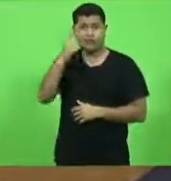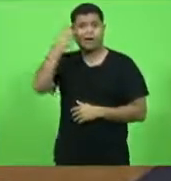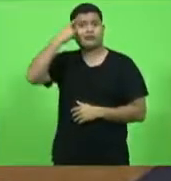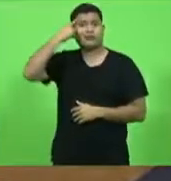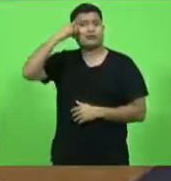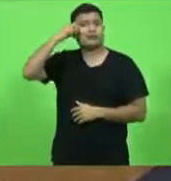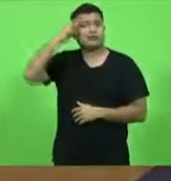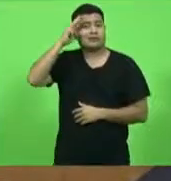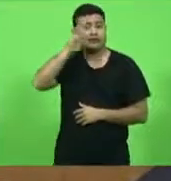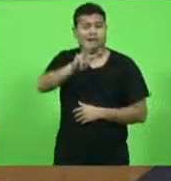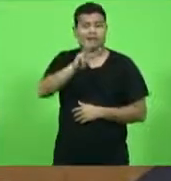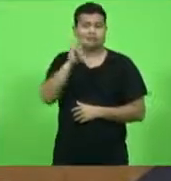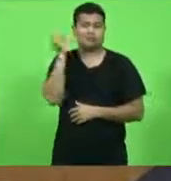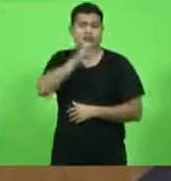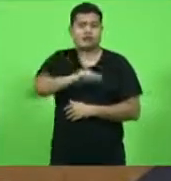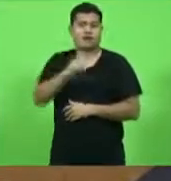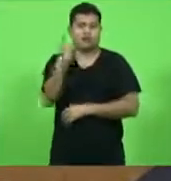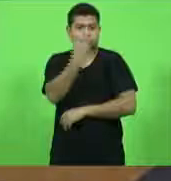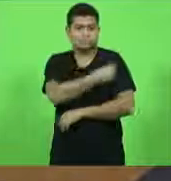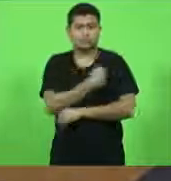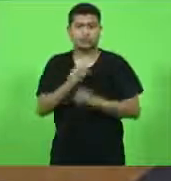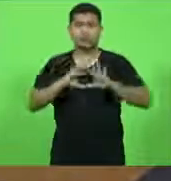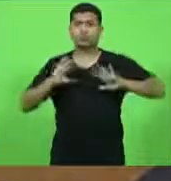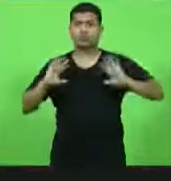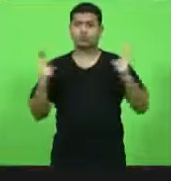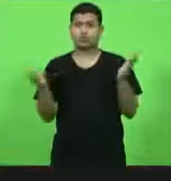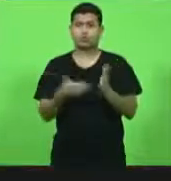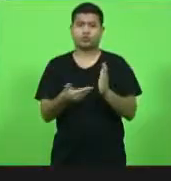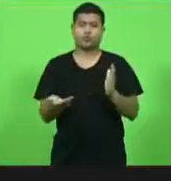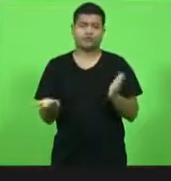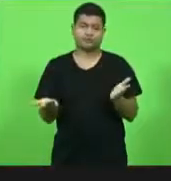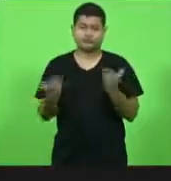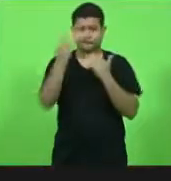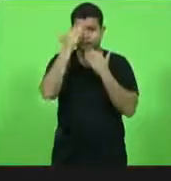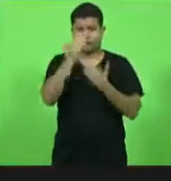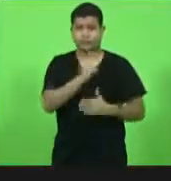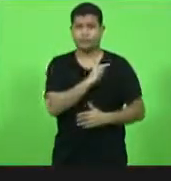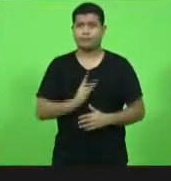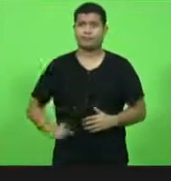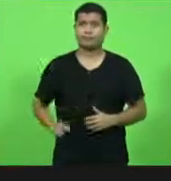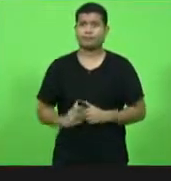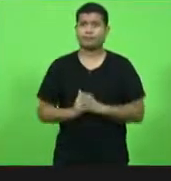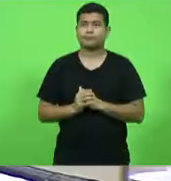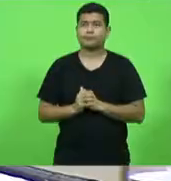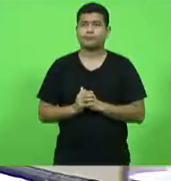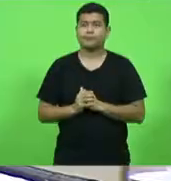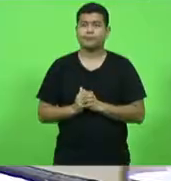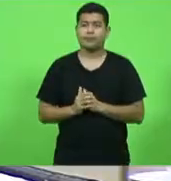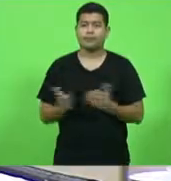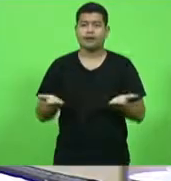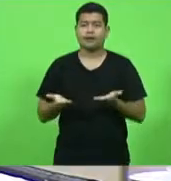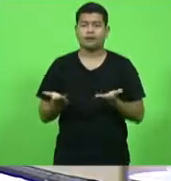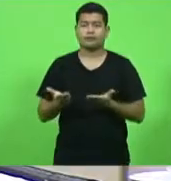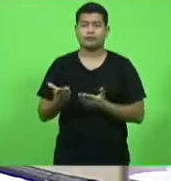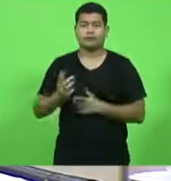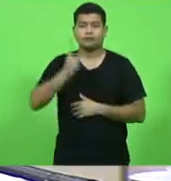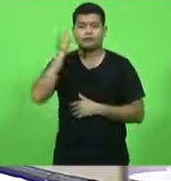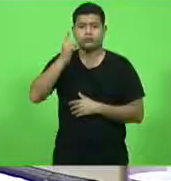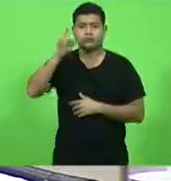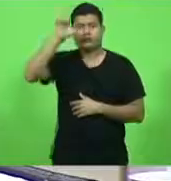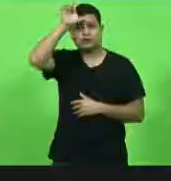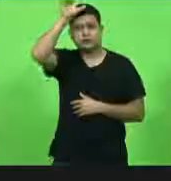3 dias dava para vacinar a todos. Obrigado, senhor presidente. Obrigado, deputado. Deputado Sargento Lima, por